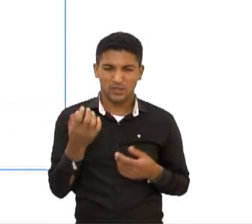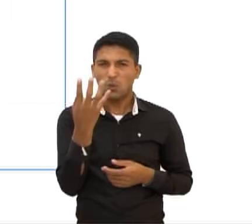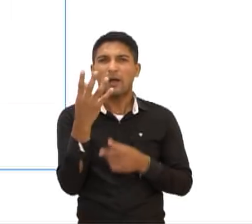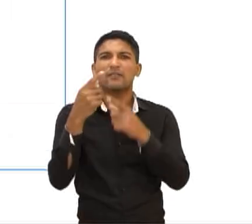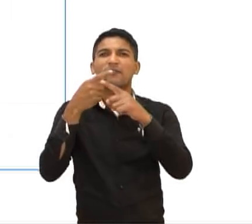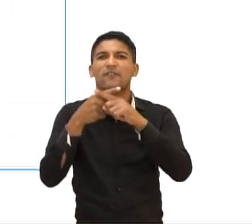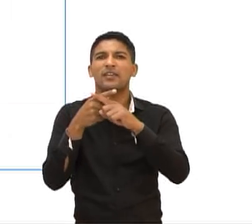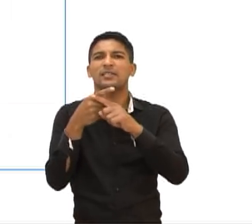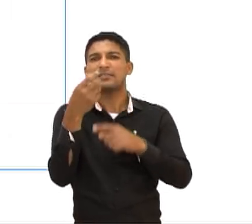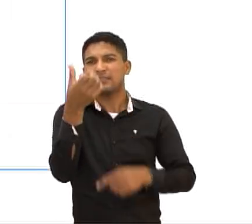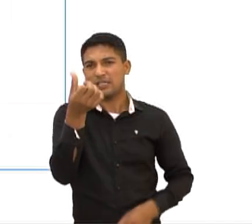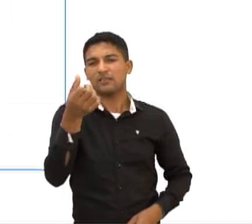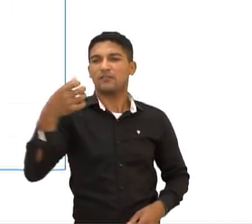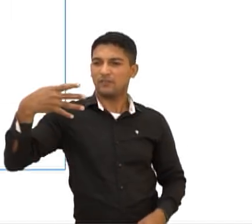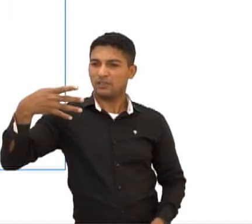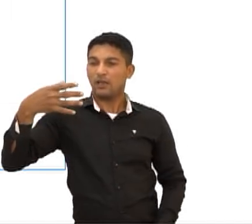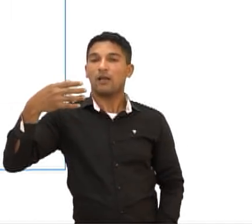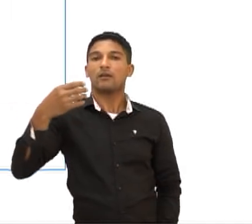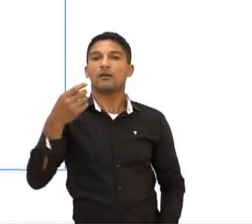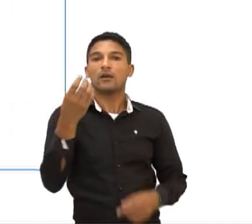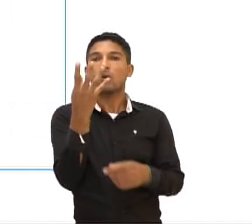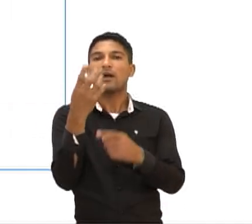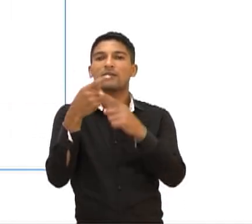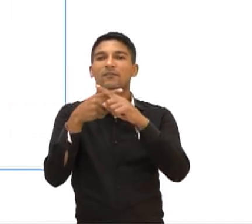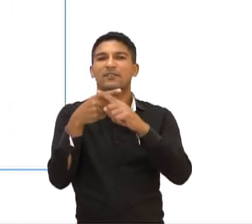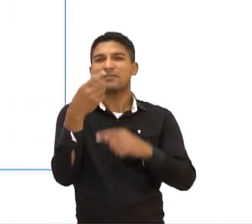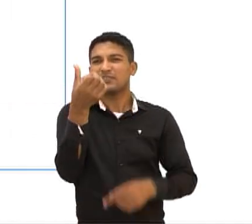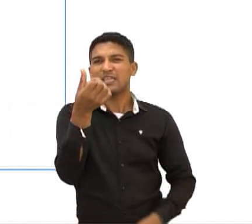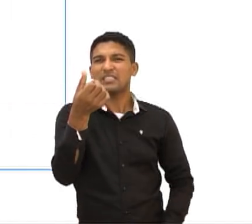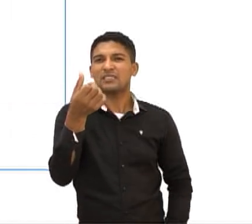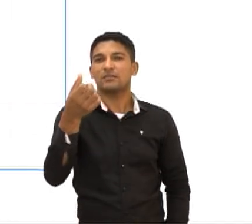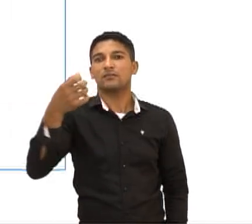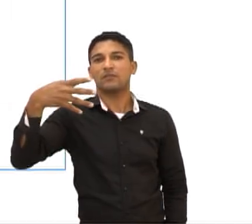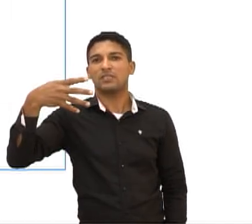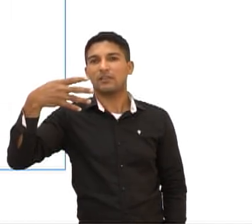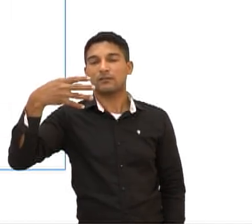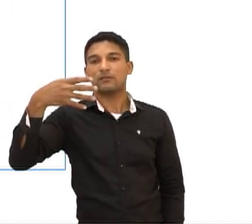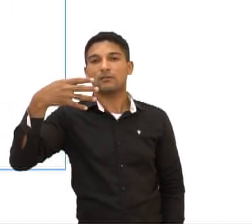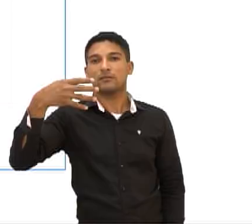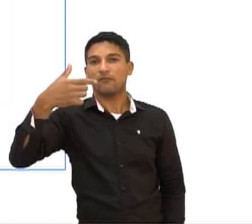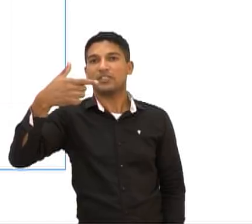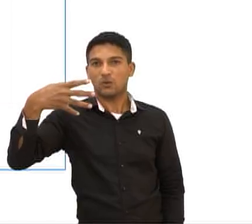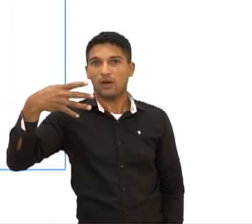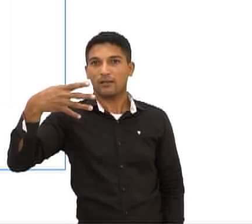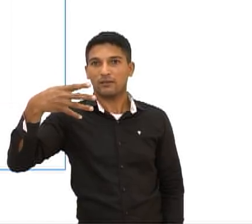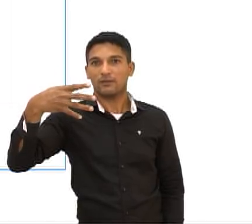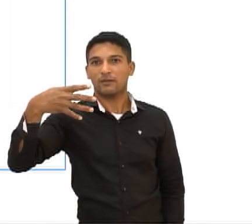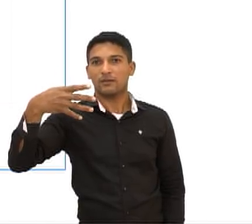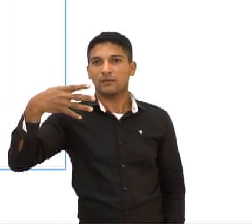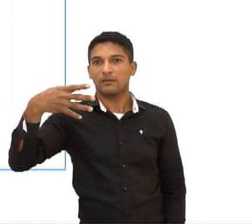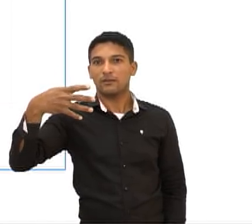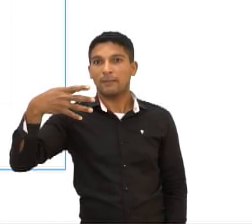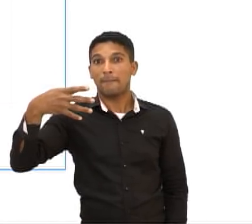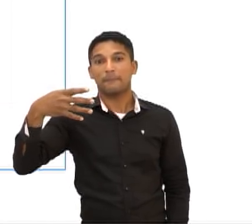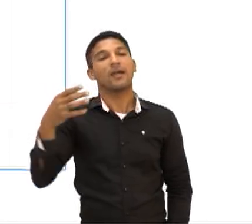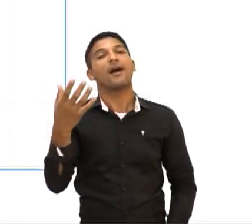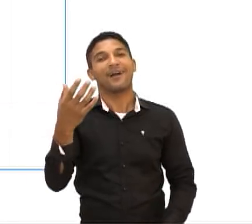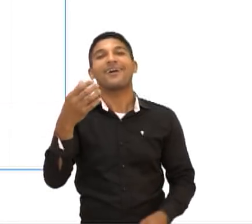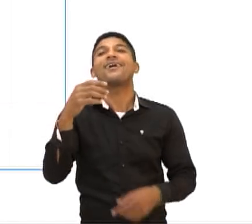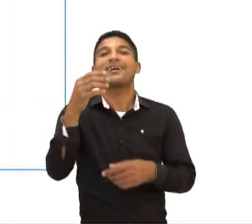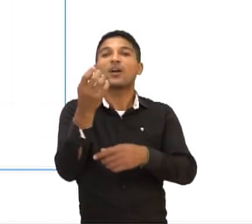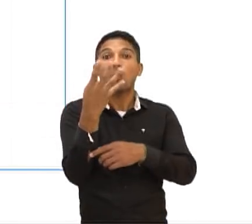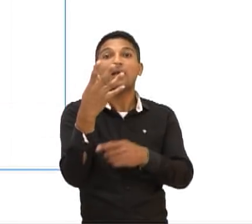vezes 7, 28. 4 vezes 8, 32. Passou. Então, vou fazer o quê? 4 vezes 7,